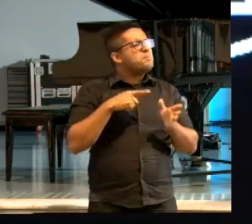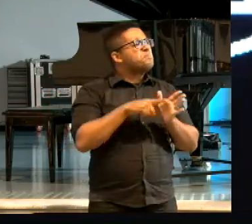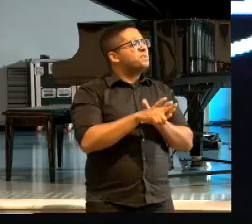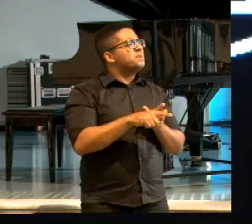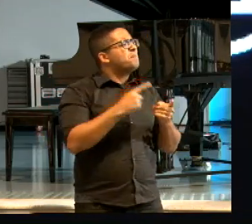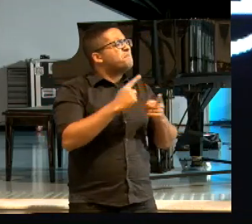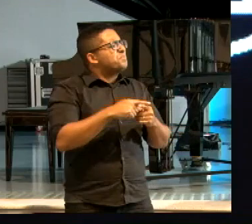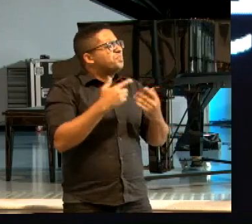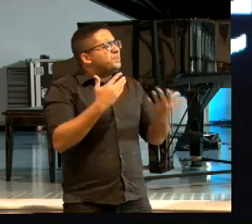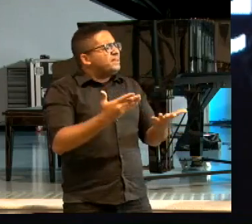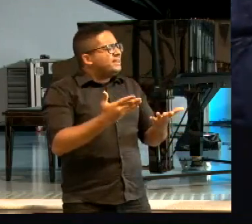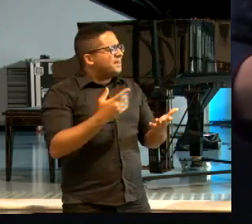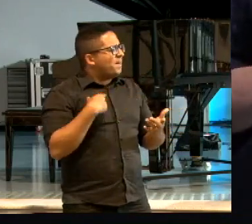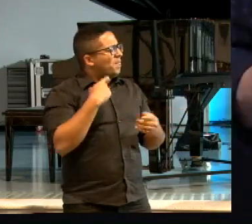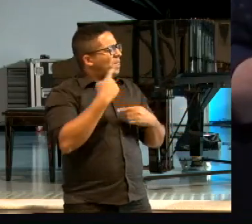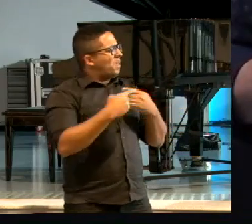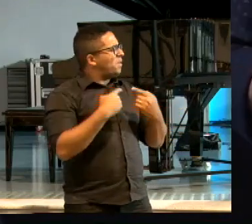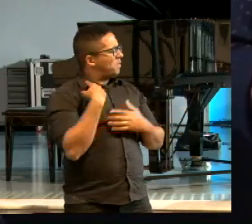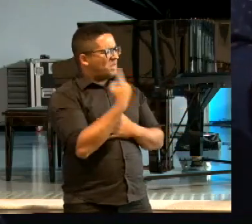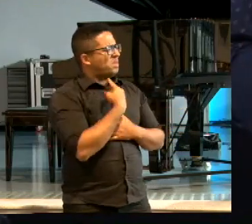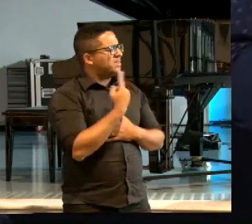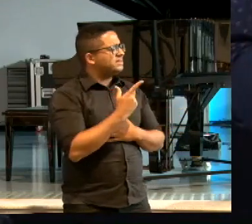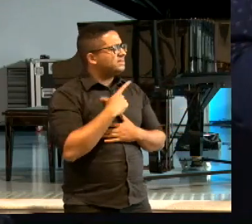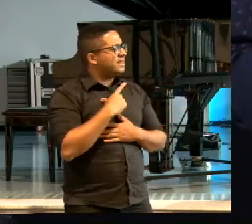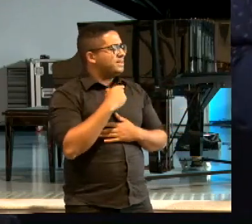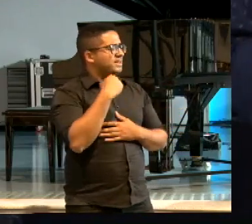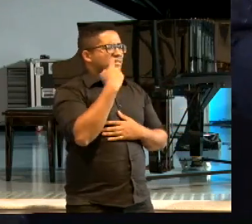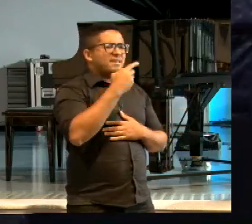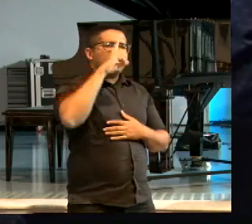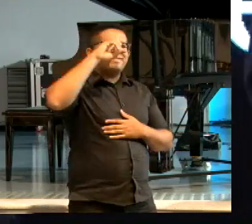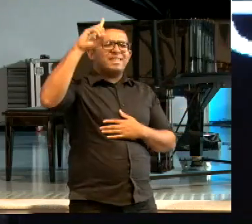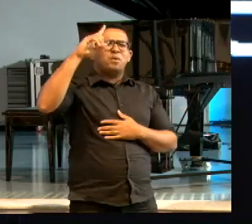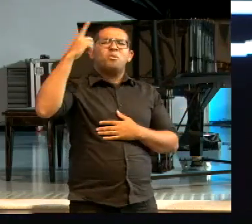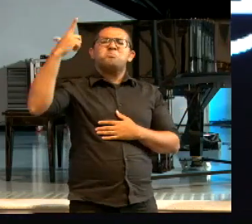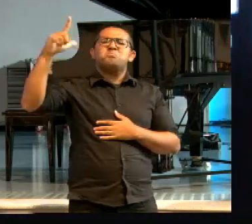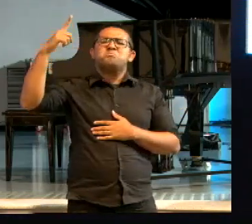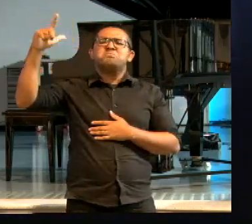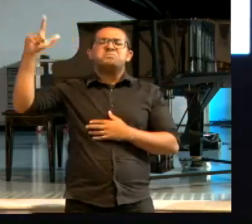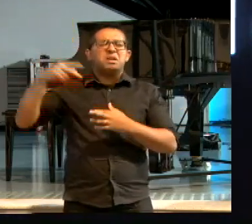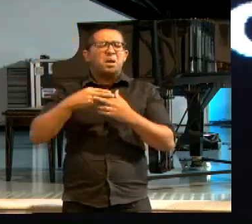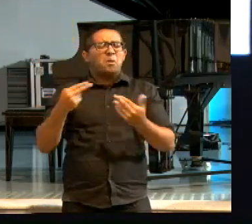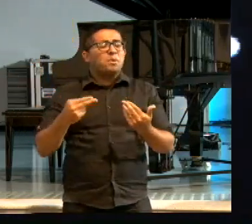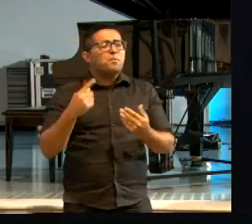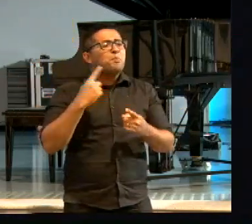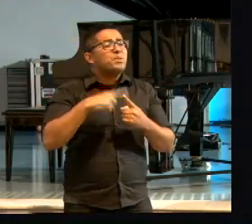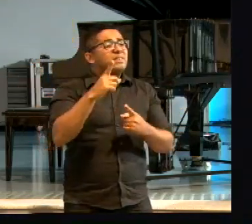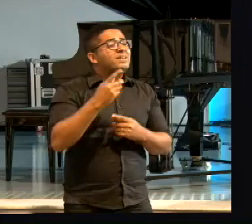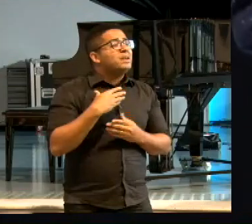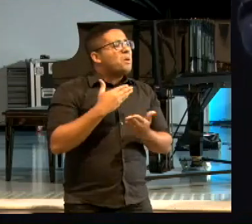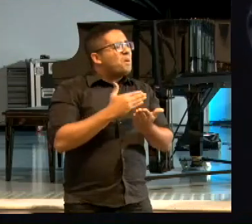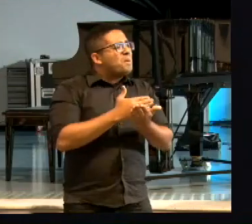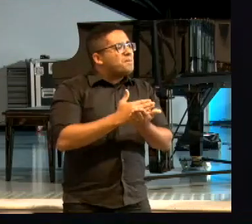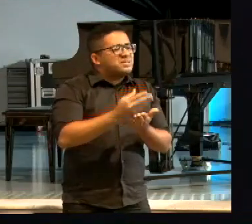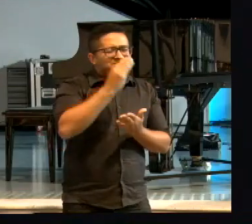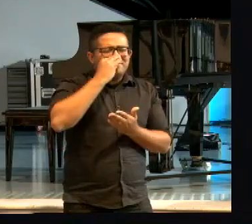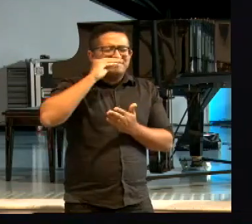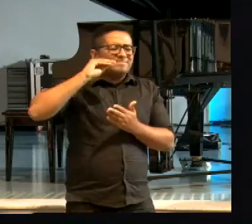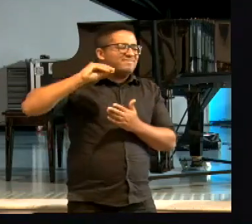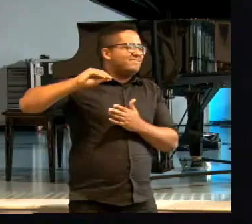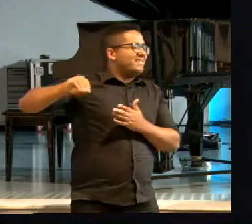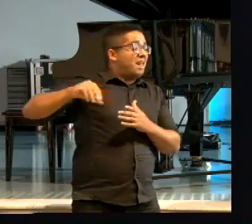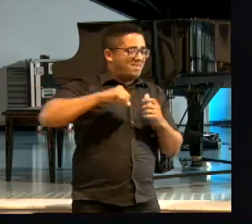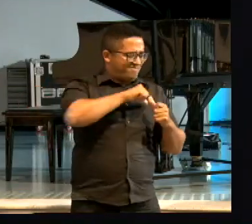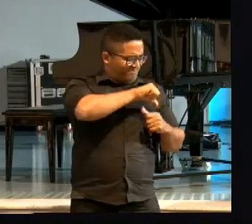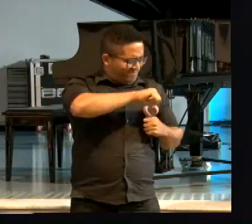que, à medida que nós avançávamos experimentando intervenção de Deus em outras áreas, por que é que nós deixamos de dar importância